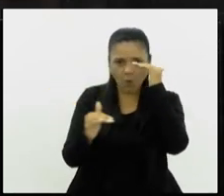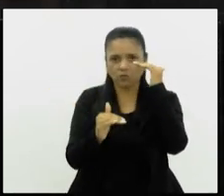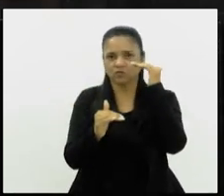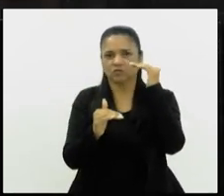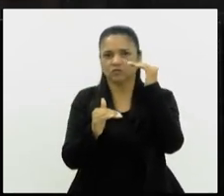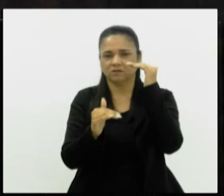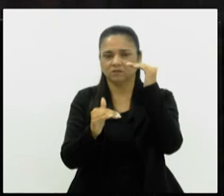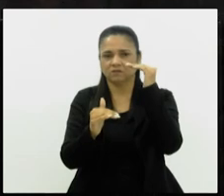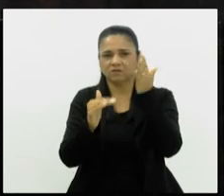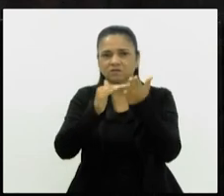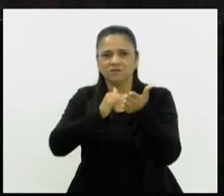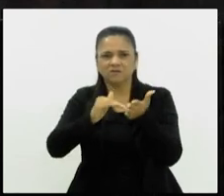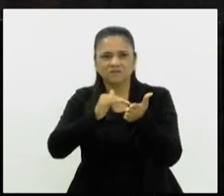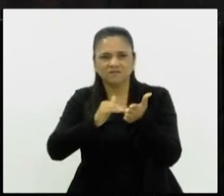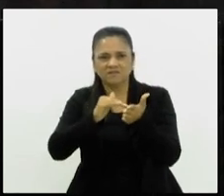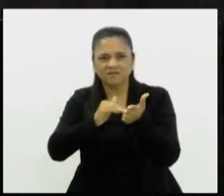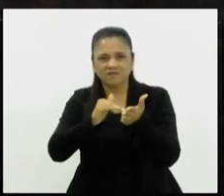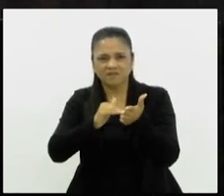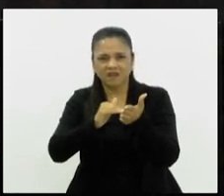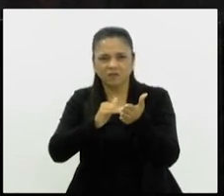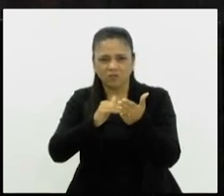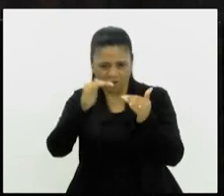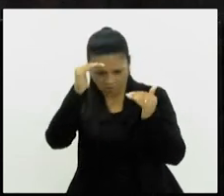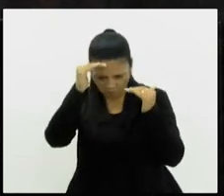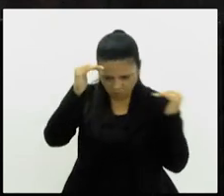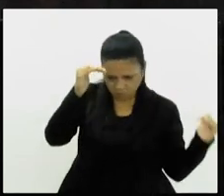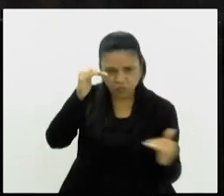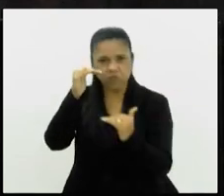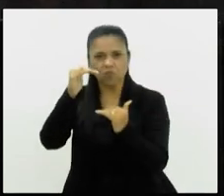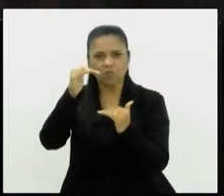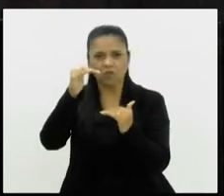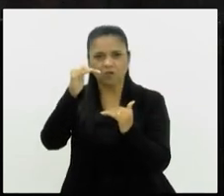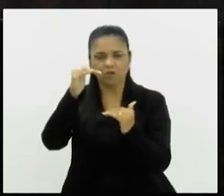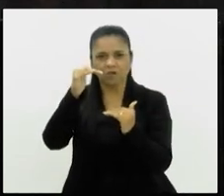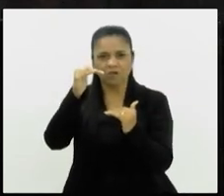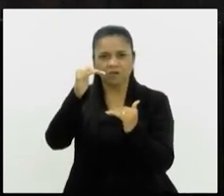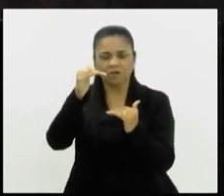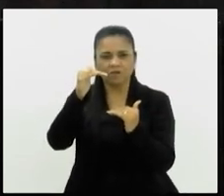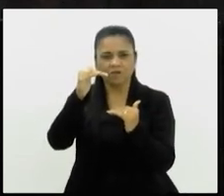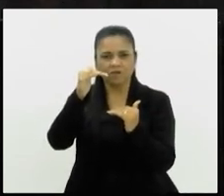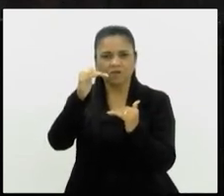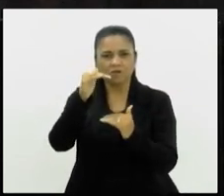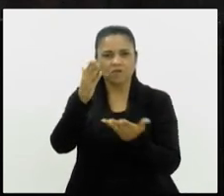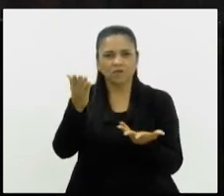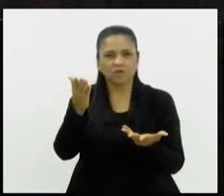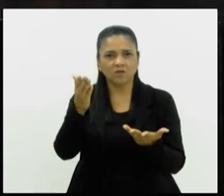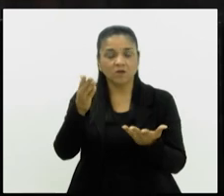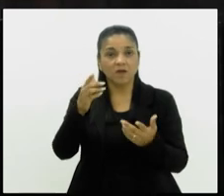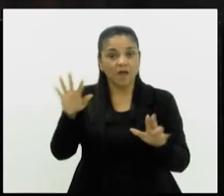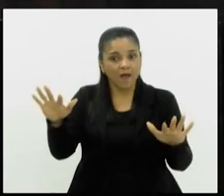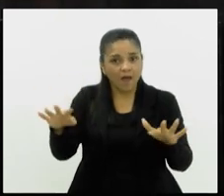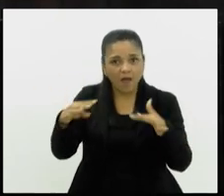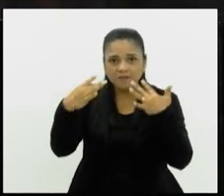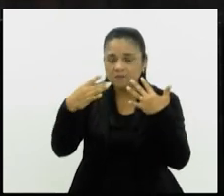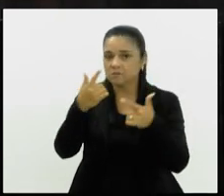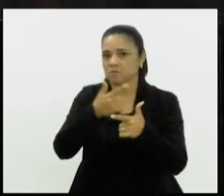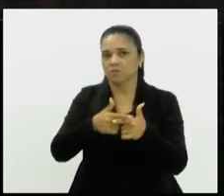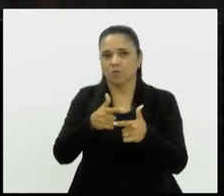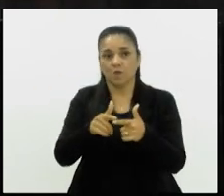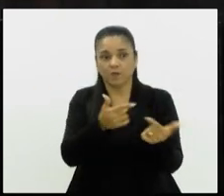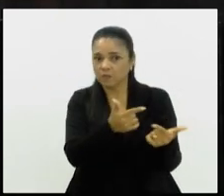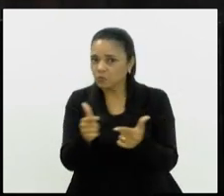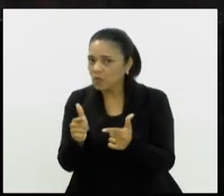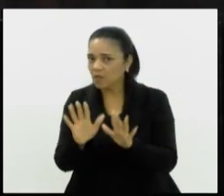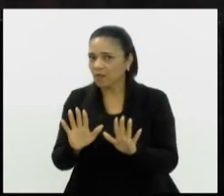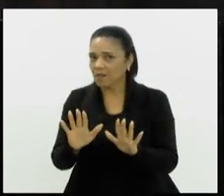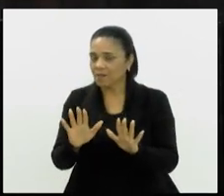secretário ao outro. E estou chamando a atenção que ainda não deu o problema, mas